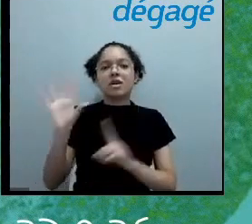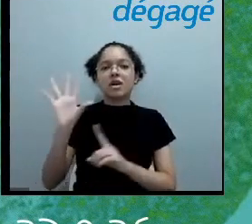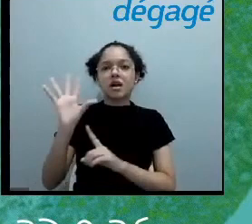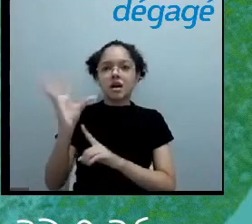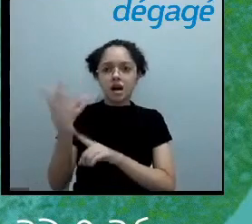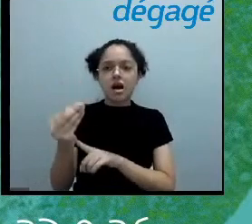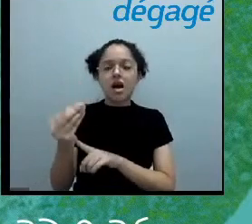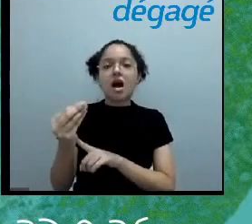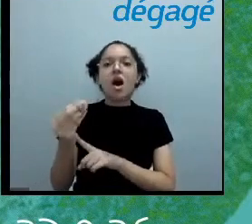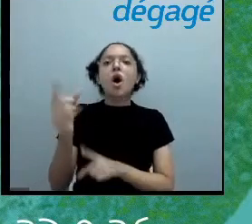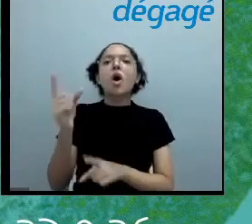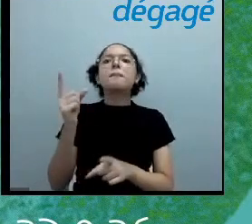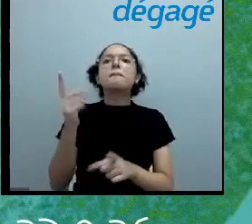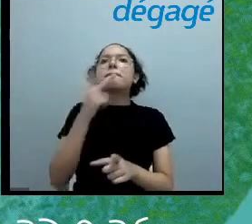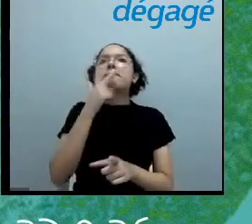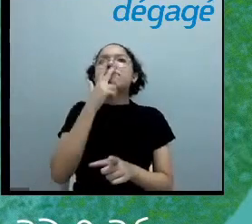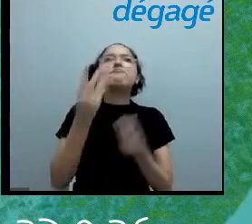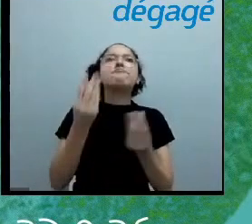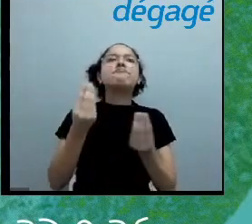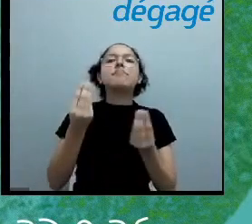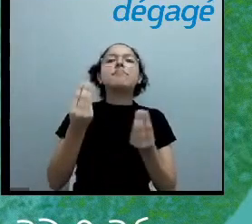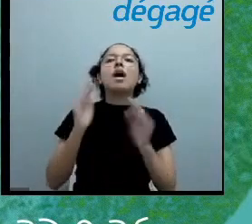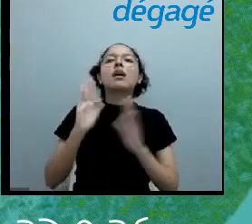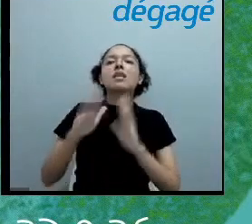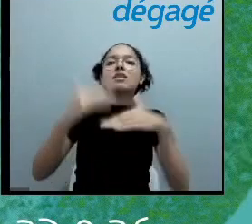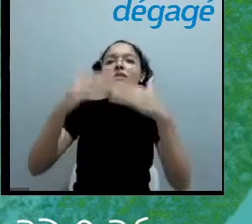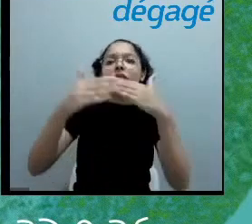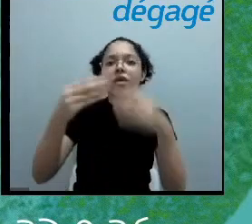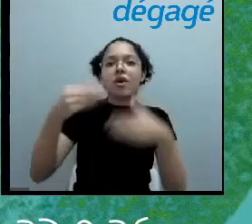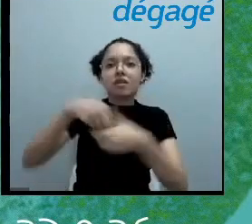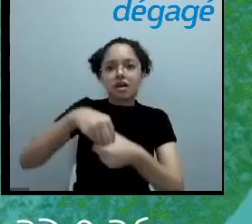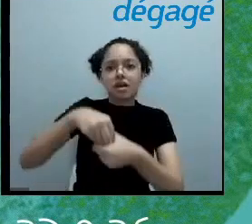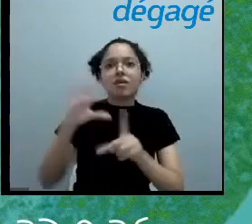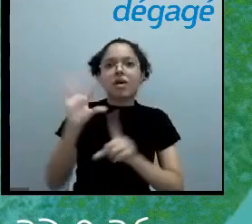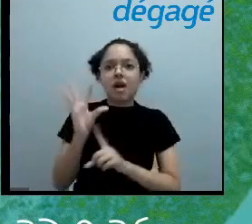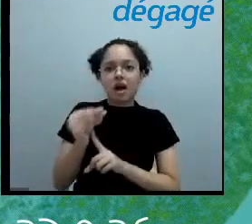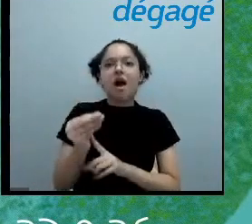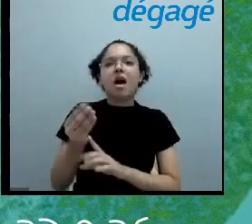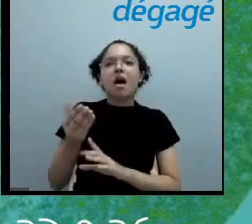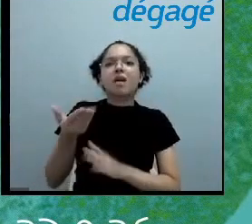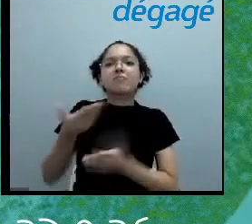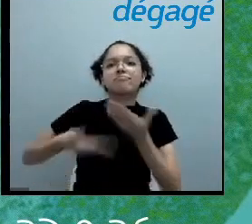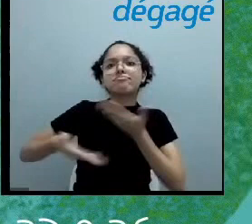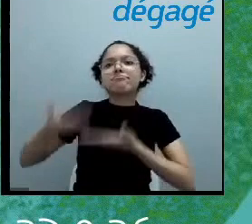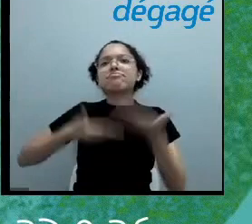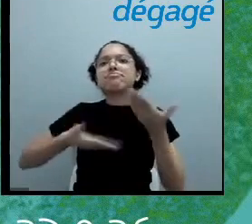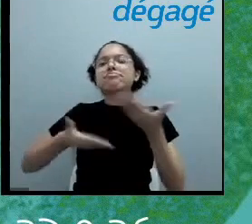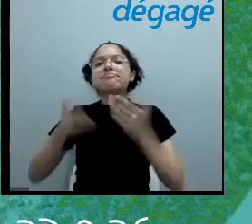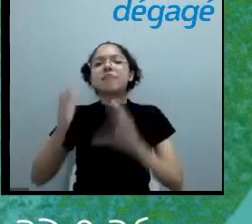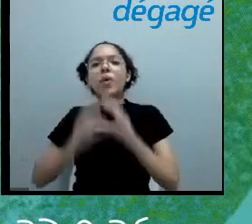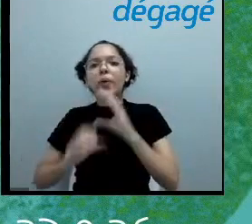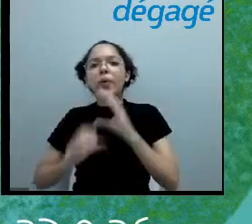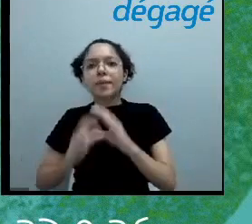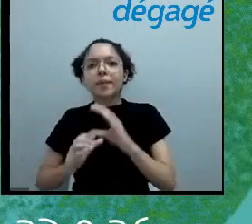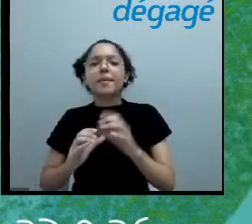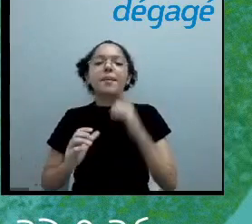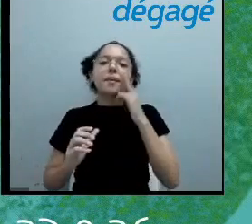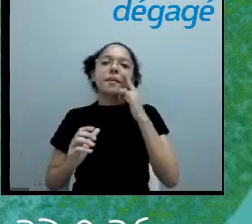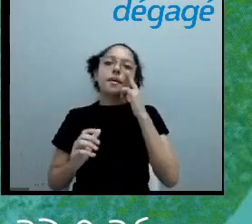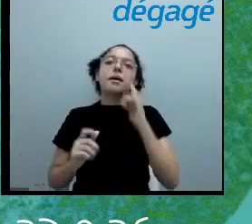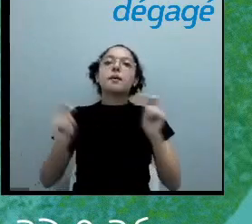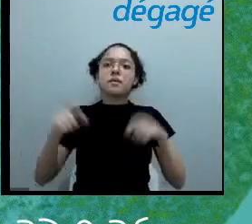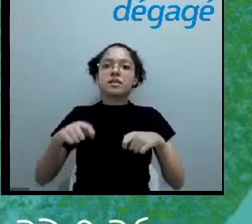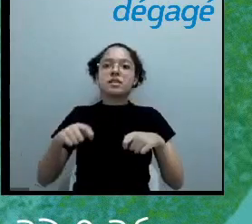de ocupação, de formação de uma comunidade nesse espaço, eu acredito que essa ocupação tem e pode ter essa força nas